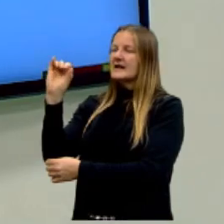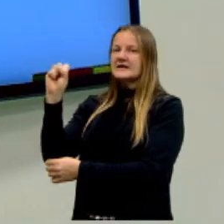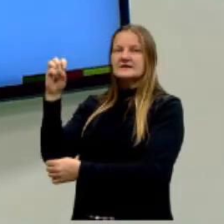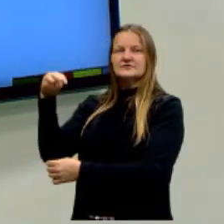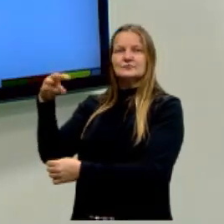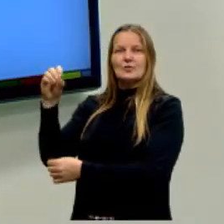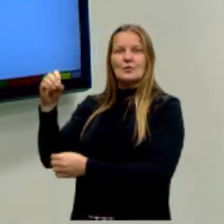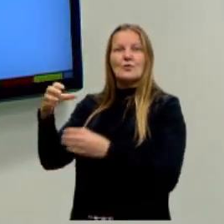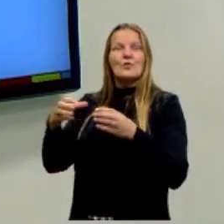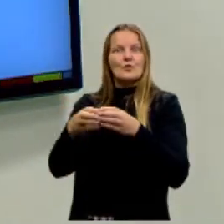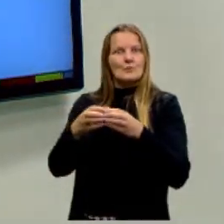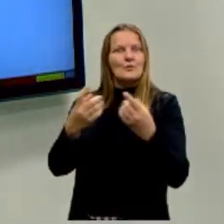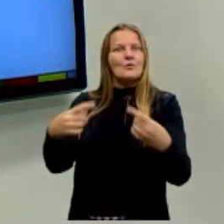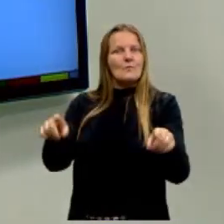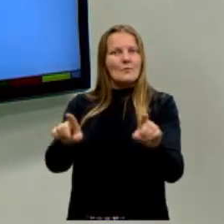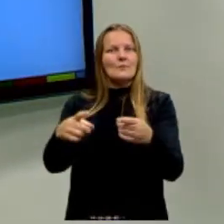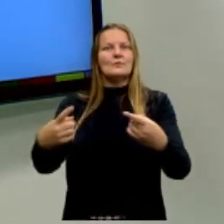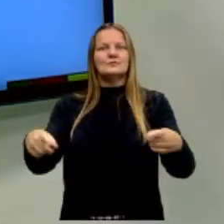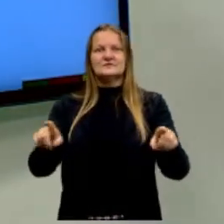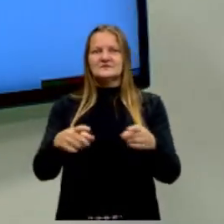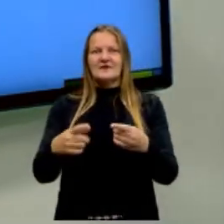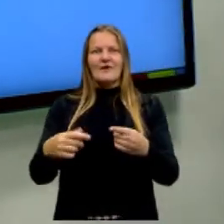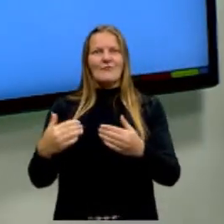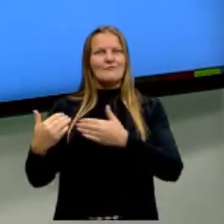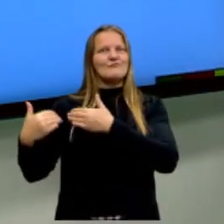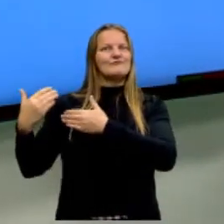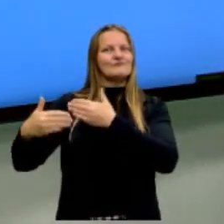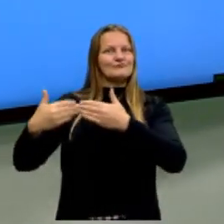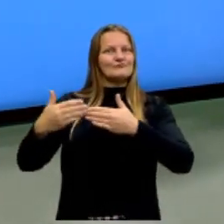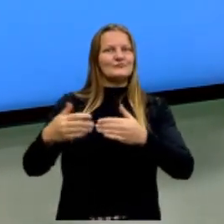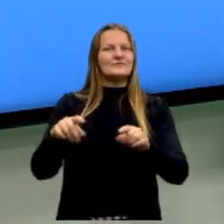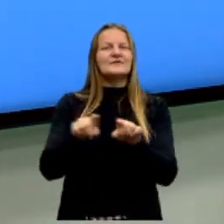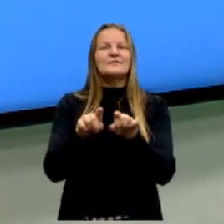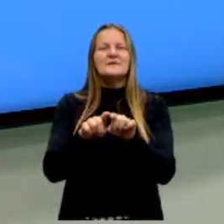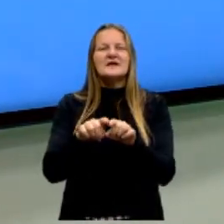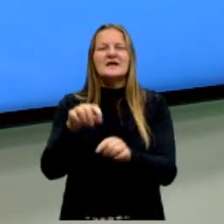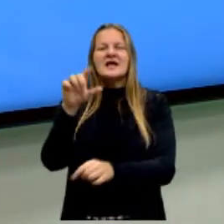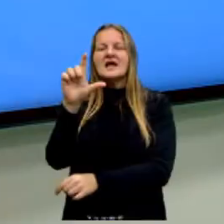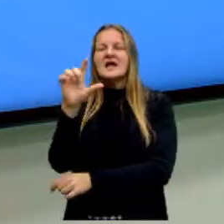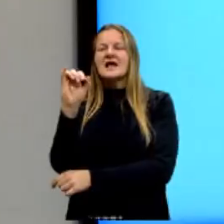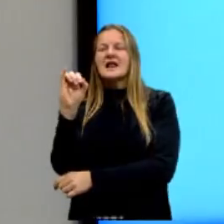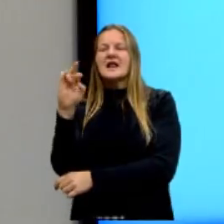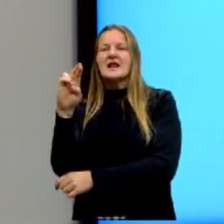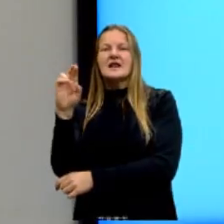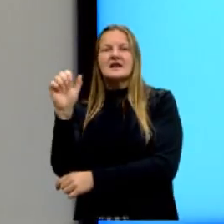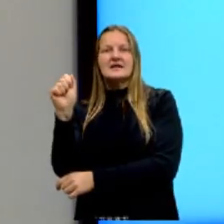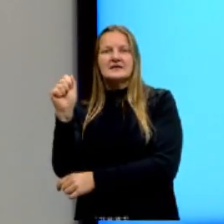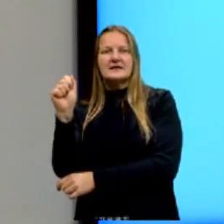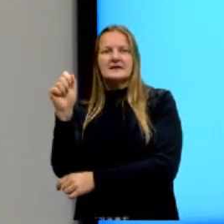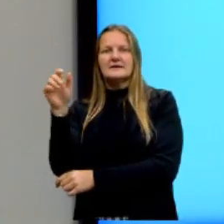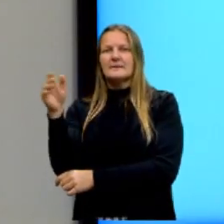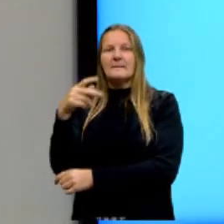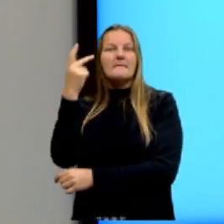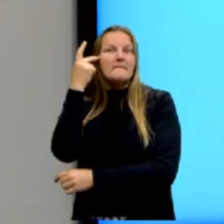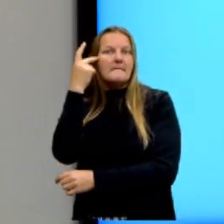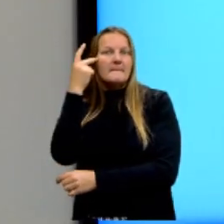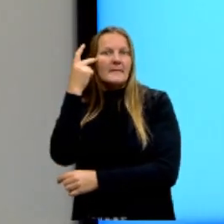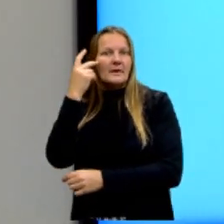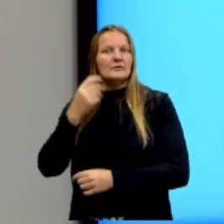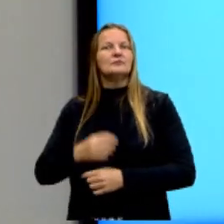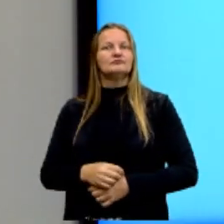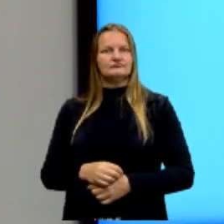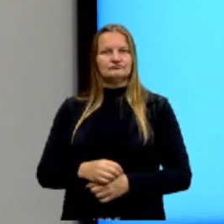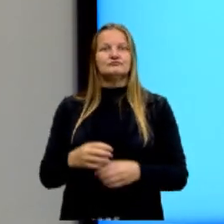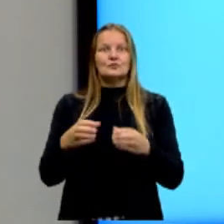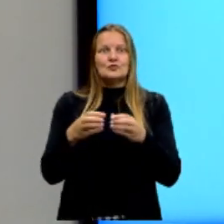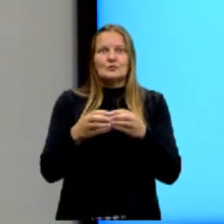outro momento e agir ação da Lira paulista ok então